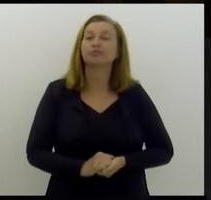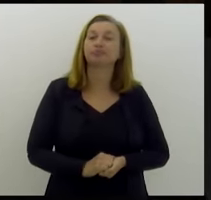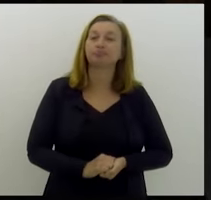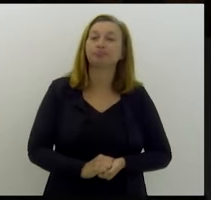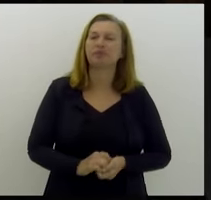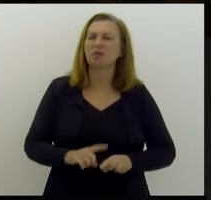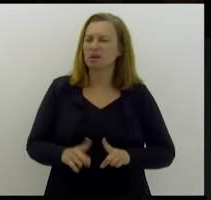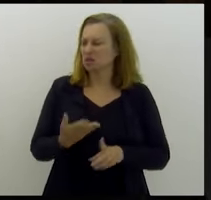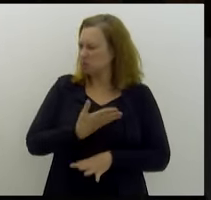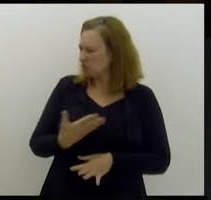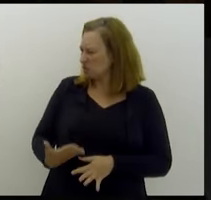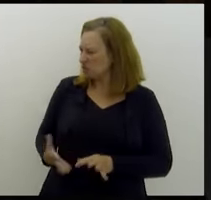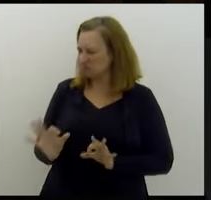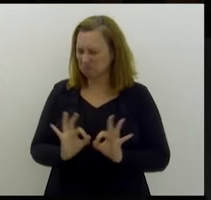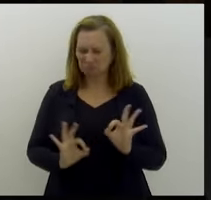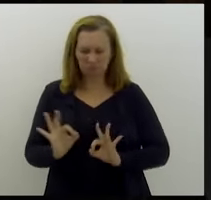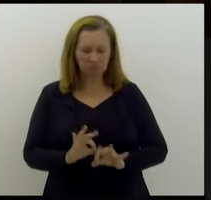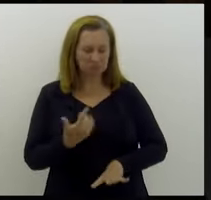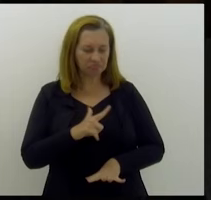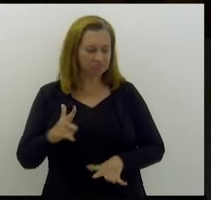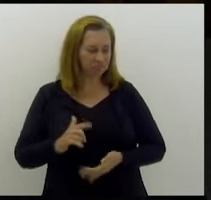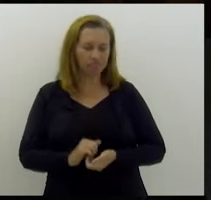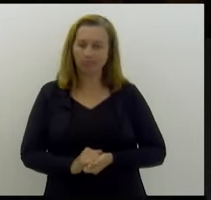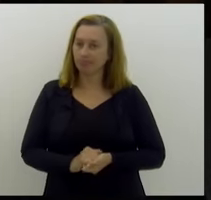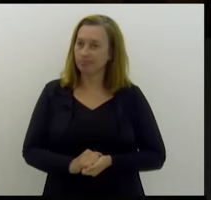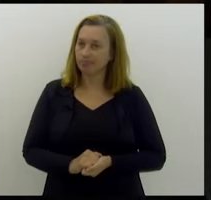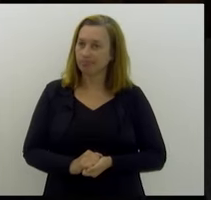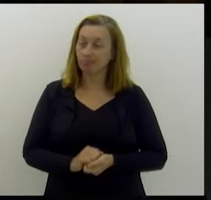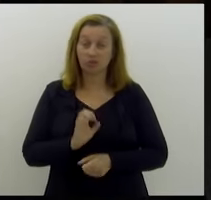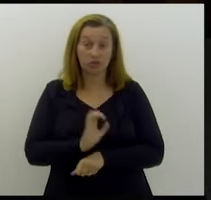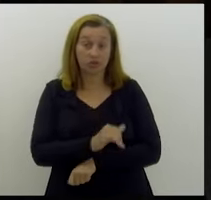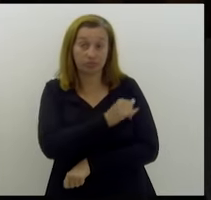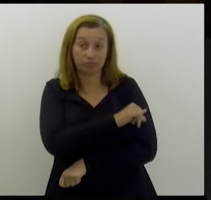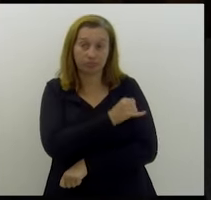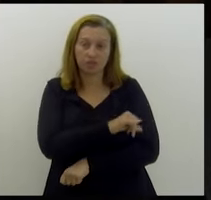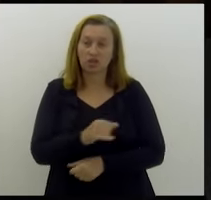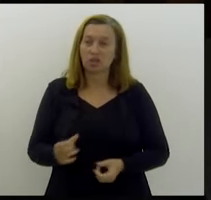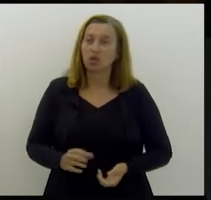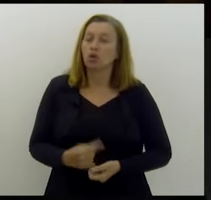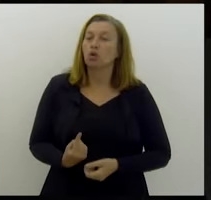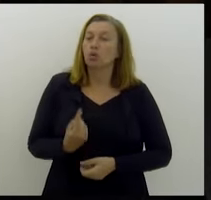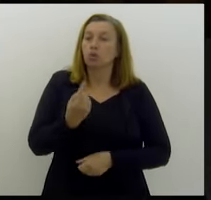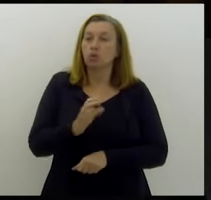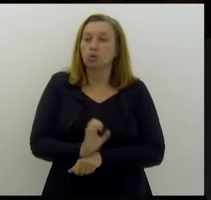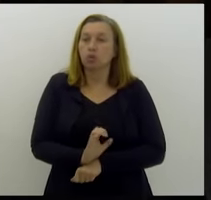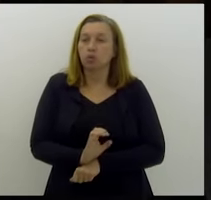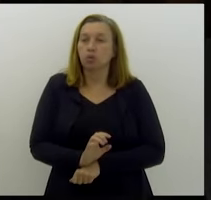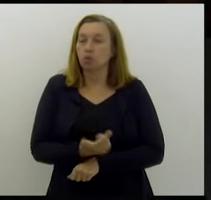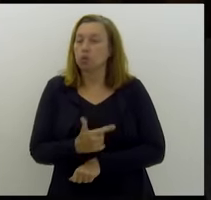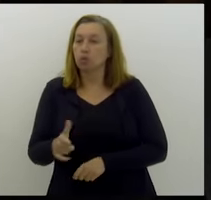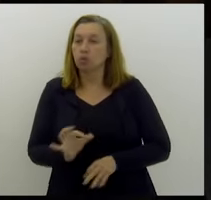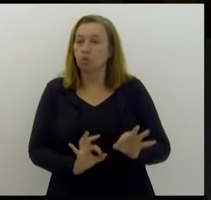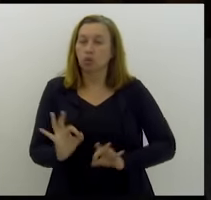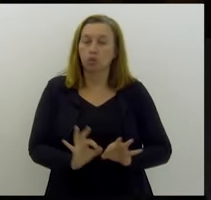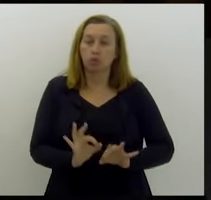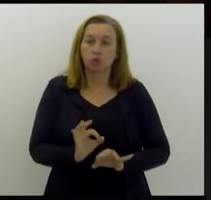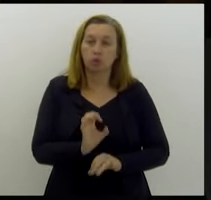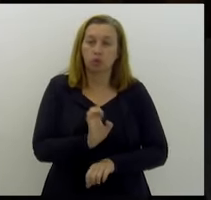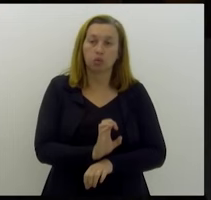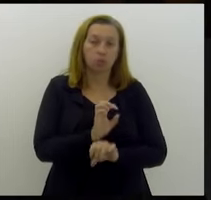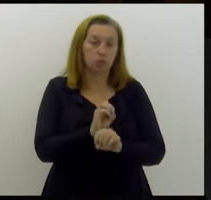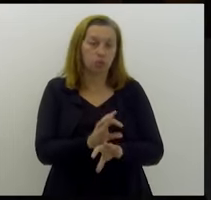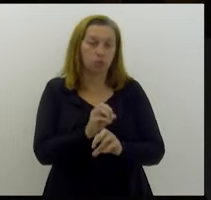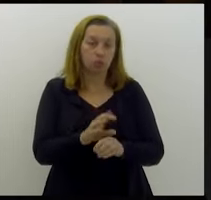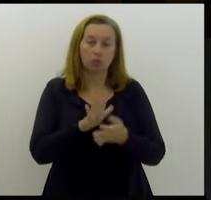mas esse governo não tem planejamento esse governo fez o estado do Rio de Janeiro se tornar o único estado do país que não tem plano Estadual de Educação não tem